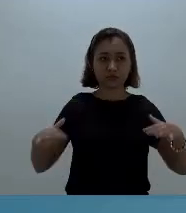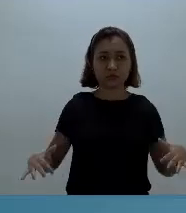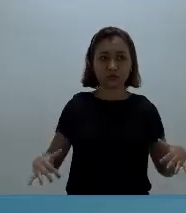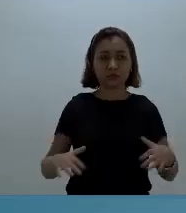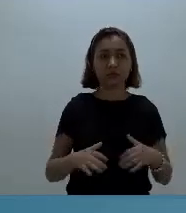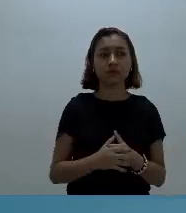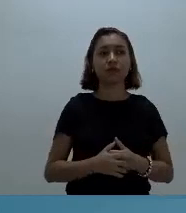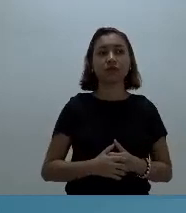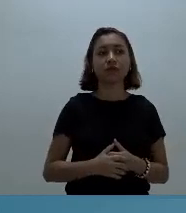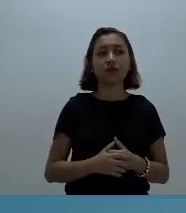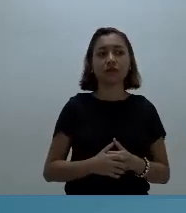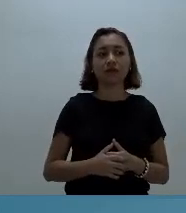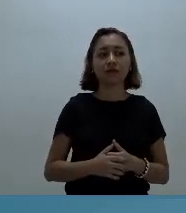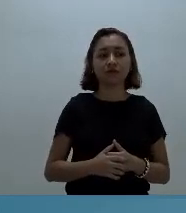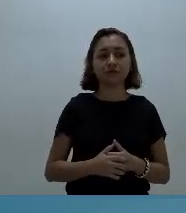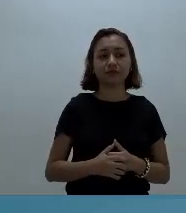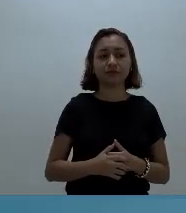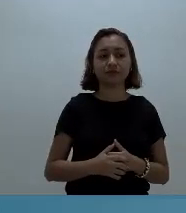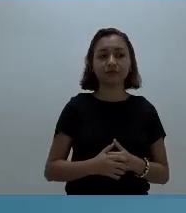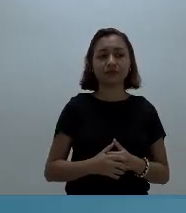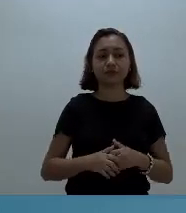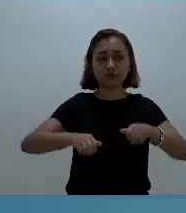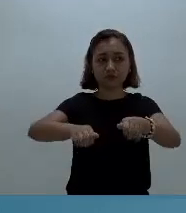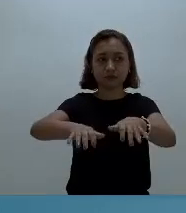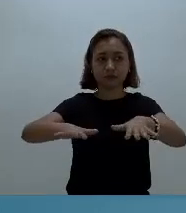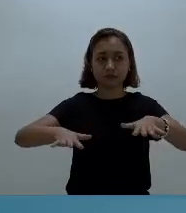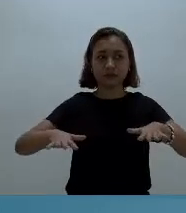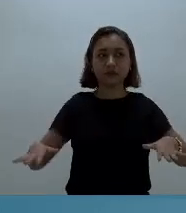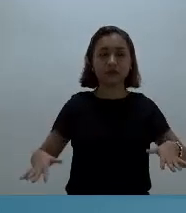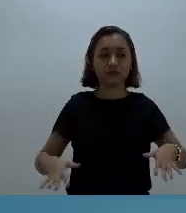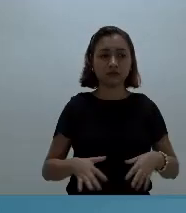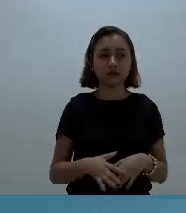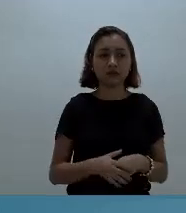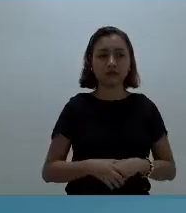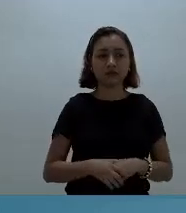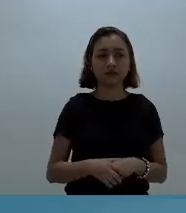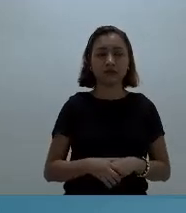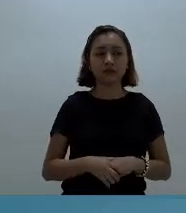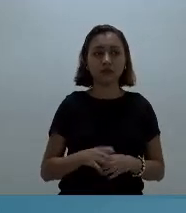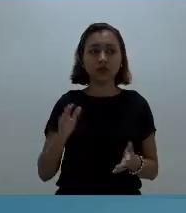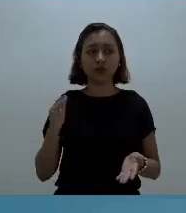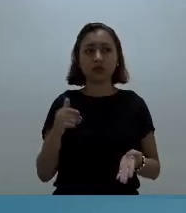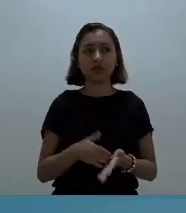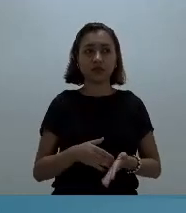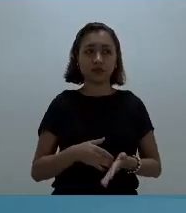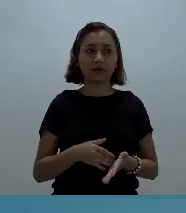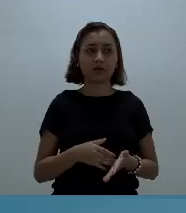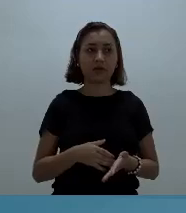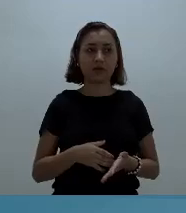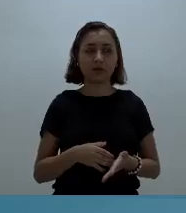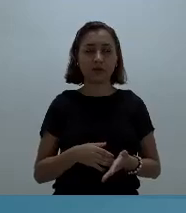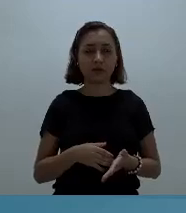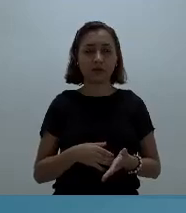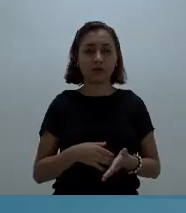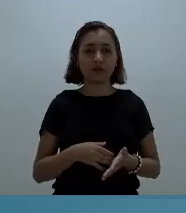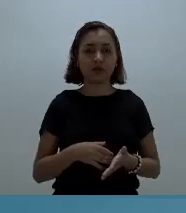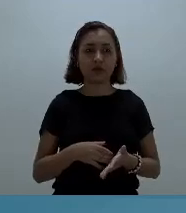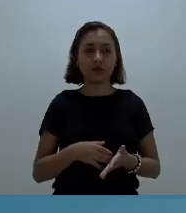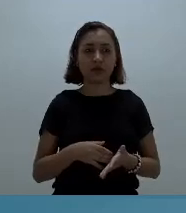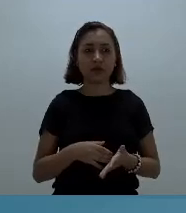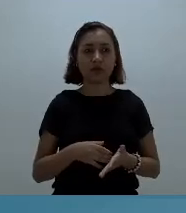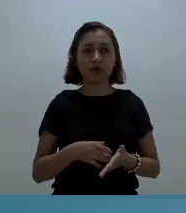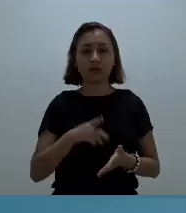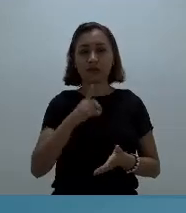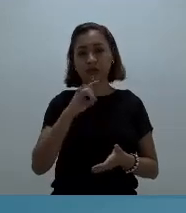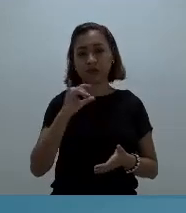parecer conveniente ou oportuno, por prazo determinado, e acrescentar ainda, ao presente normativo, a possibilidade do